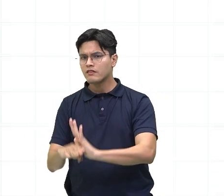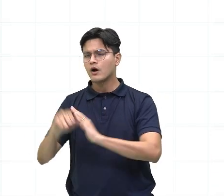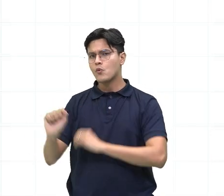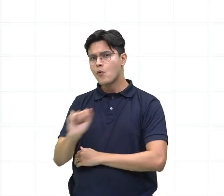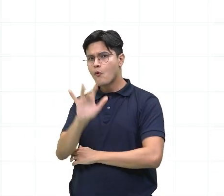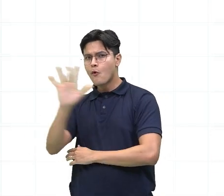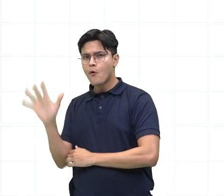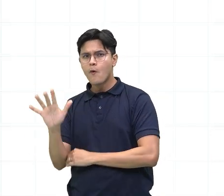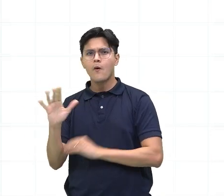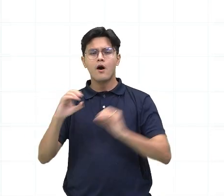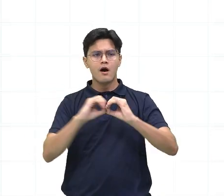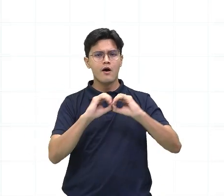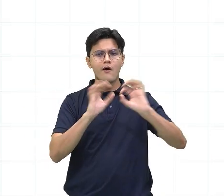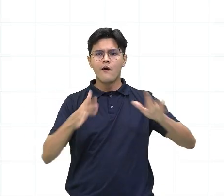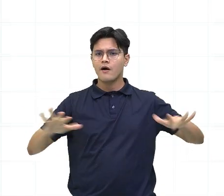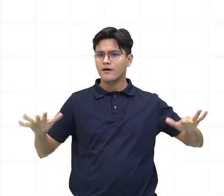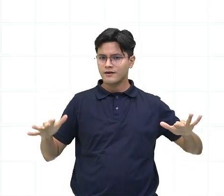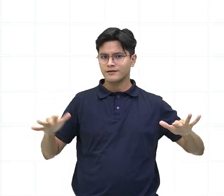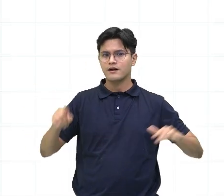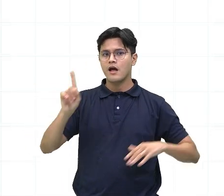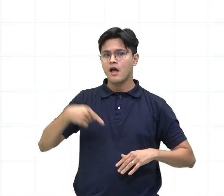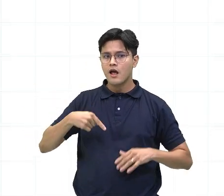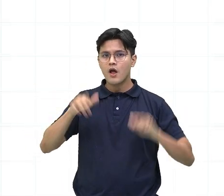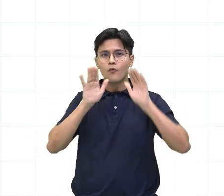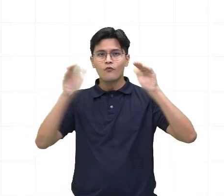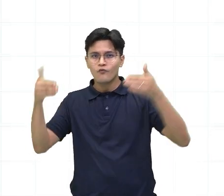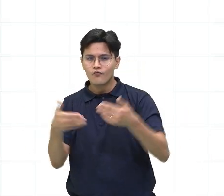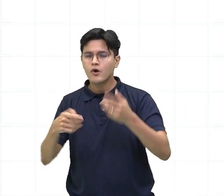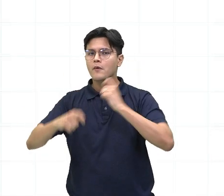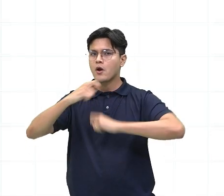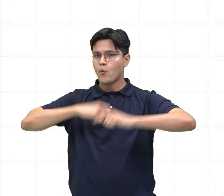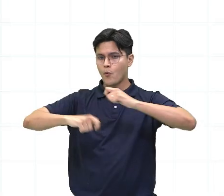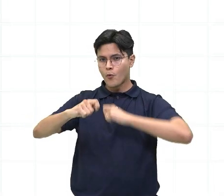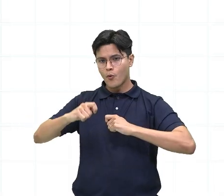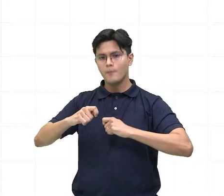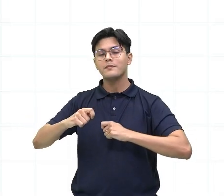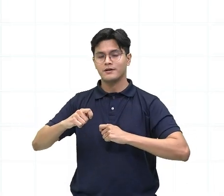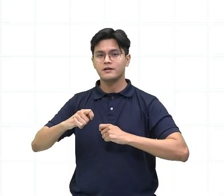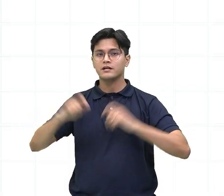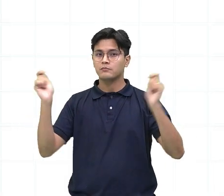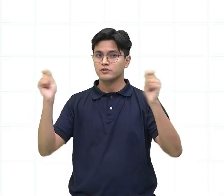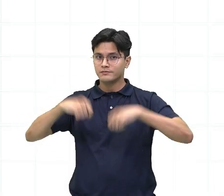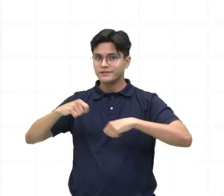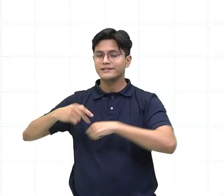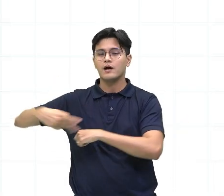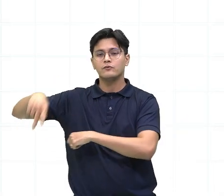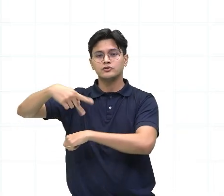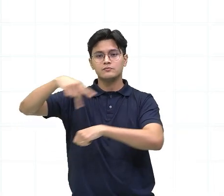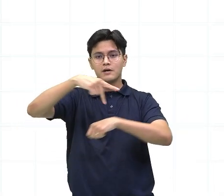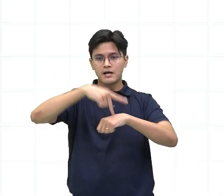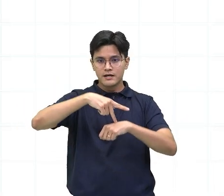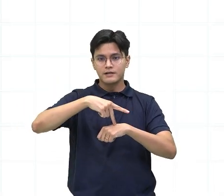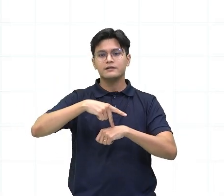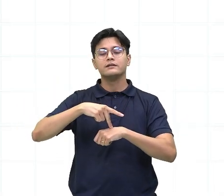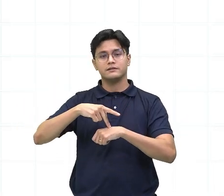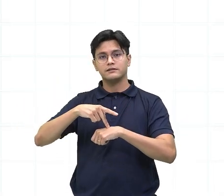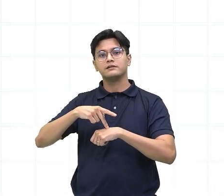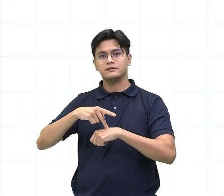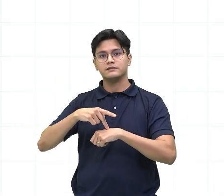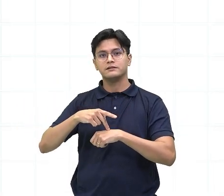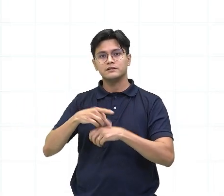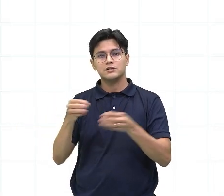sendo um Fórum Econômico Regional criado em 1989, que acabou ajudando esses países que são banhados pelo